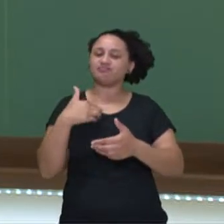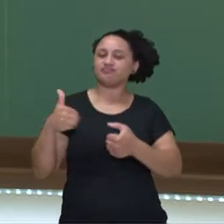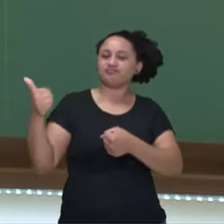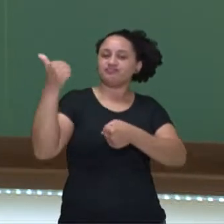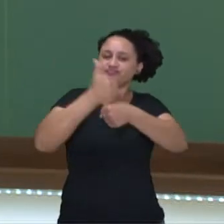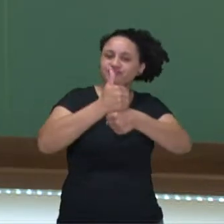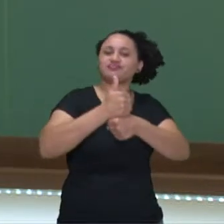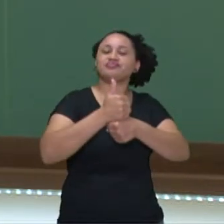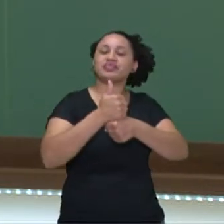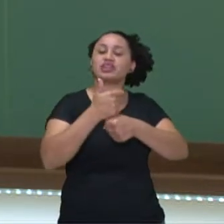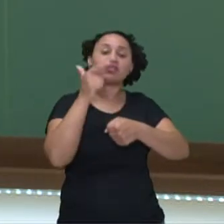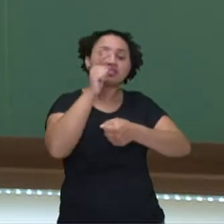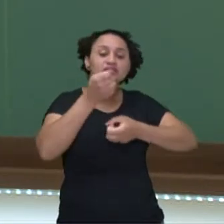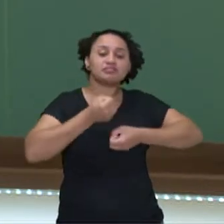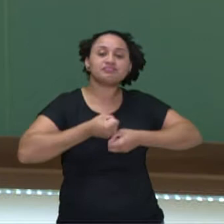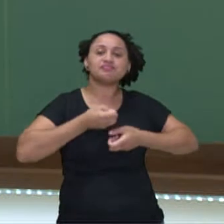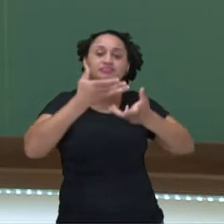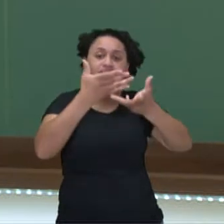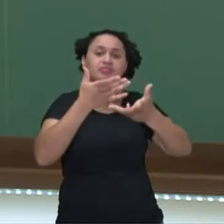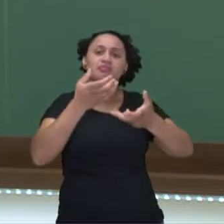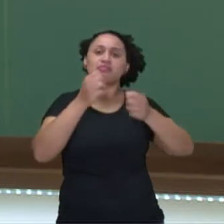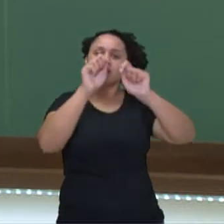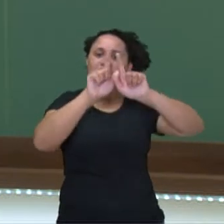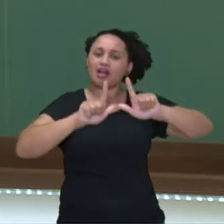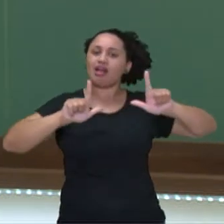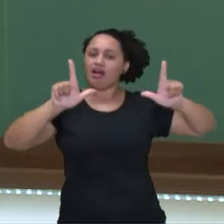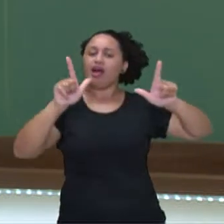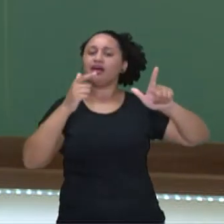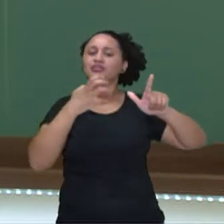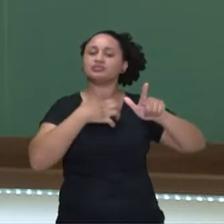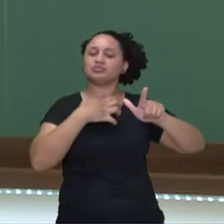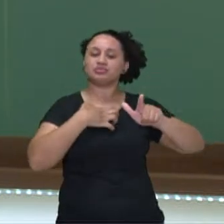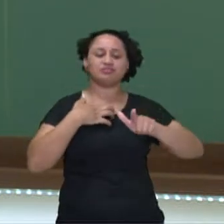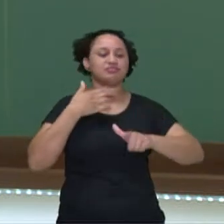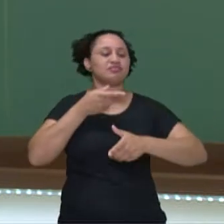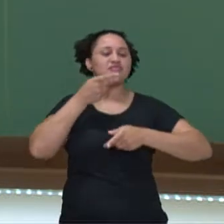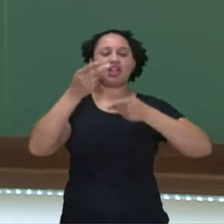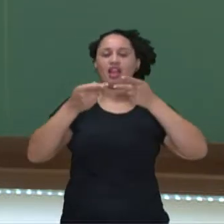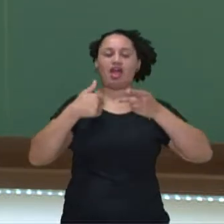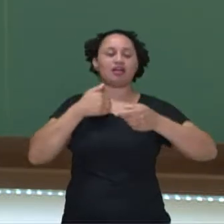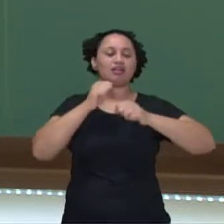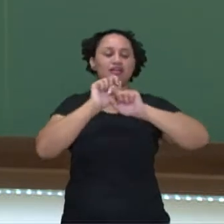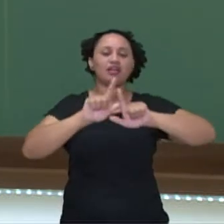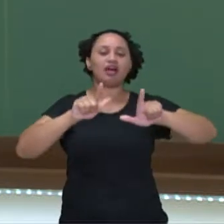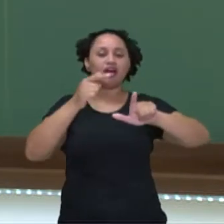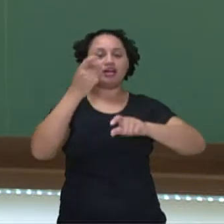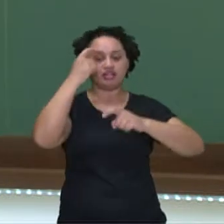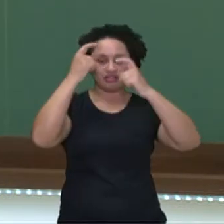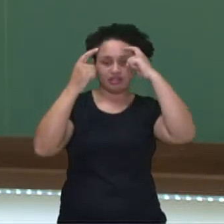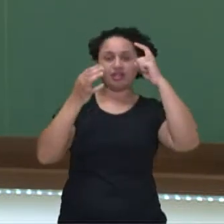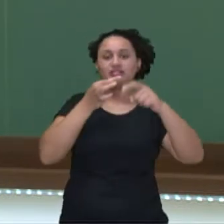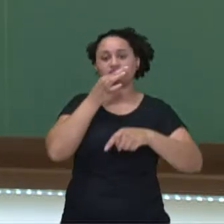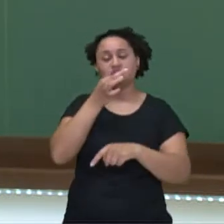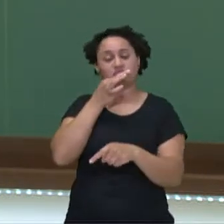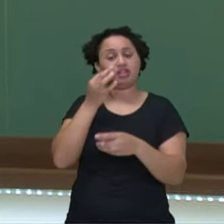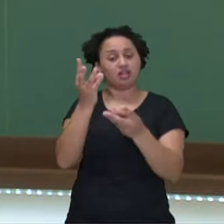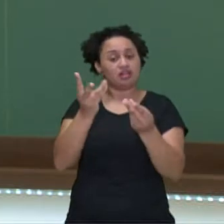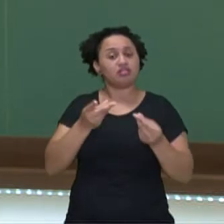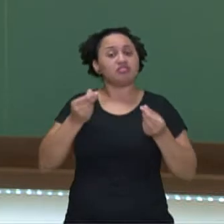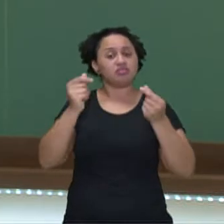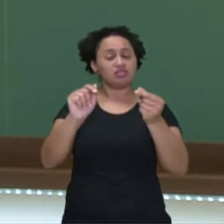liderança. Falar bem, se expressar bem as suas ideias, as suas opiniões, é uma